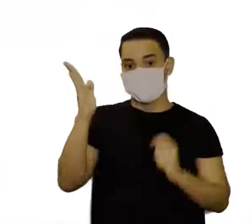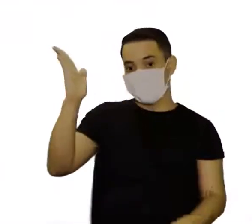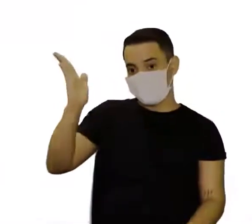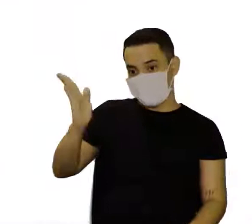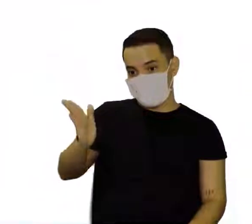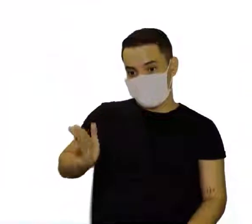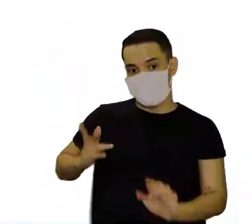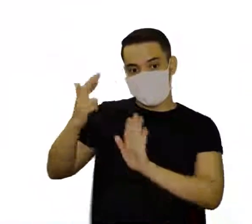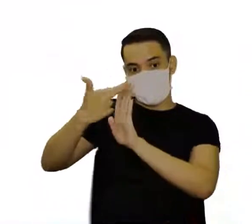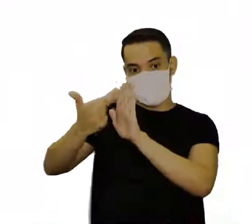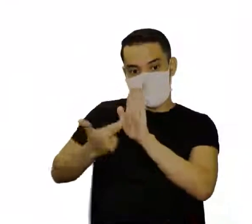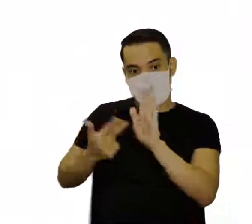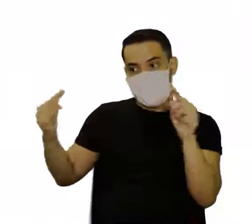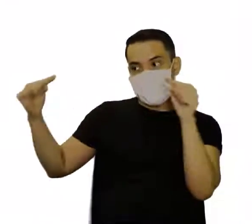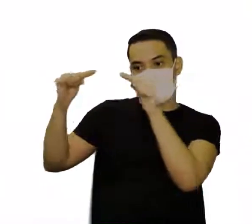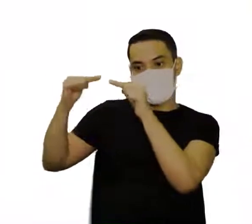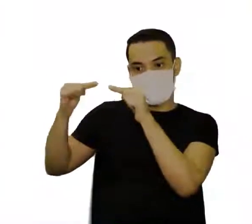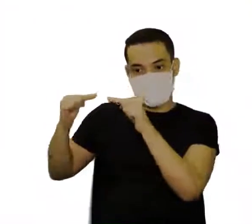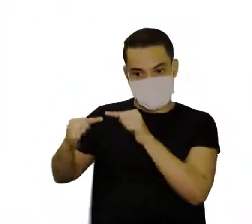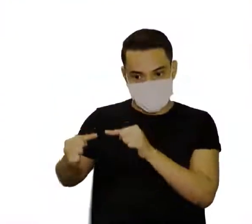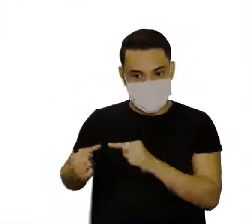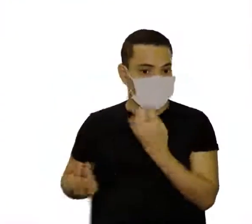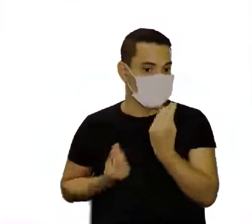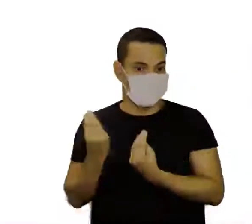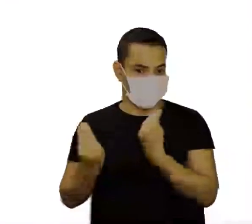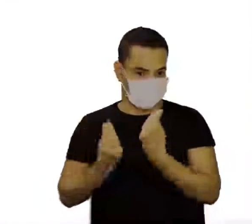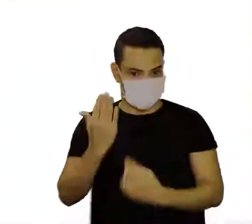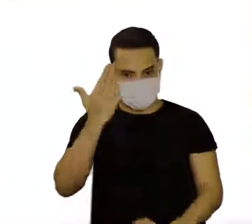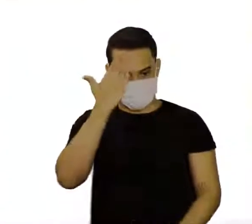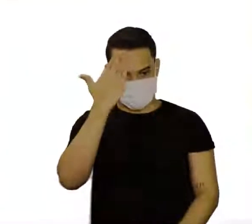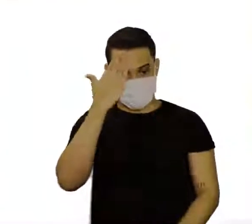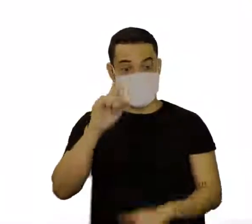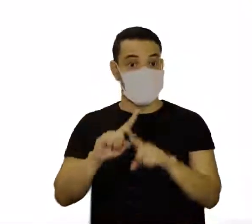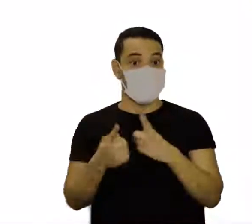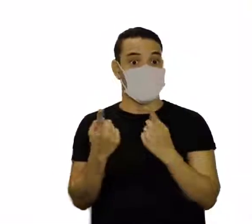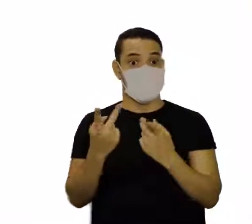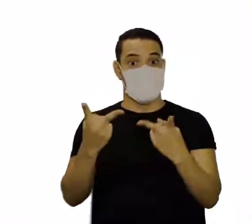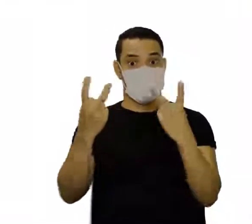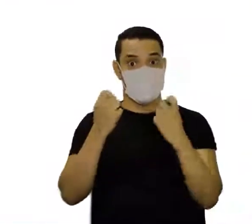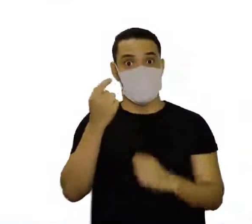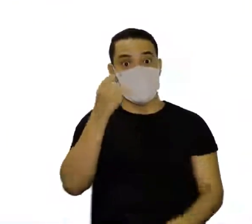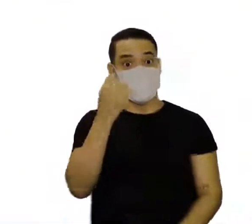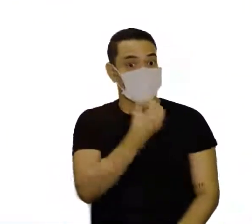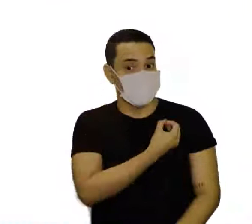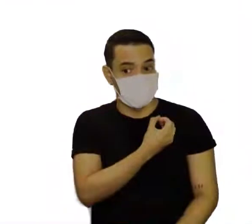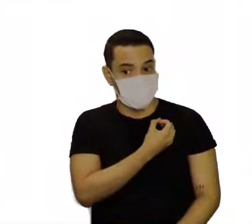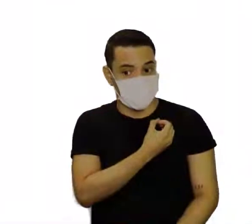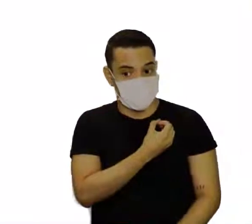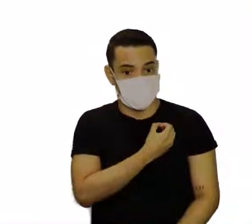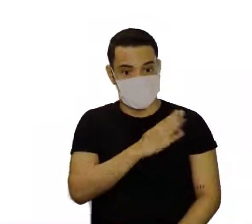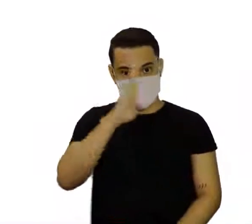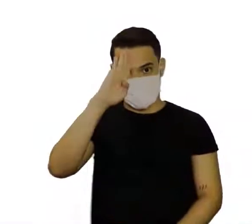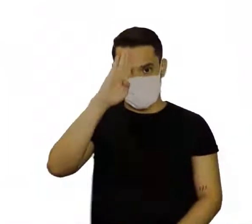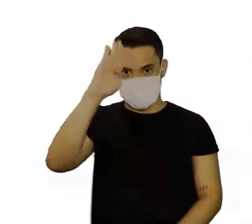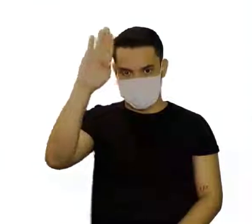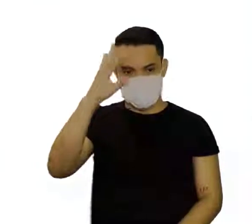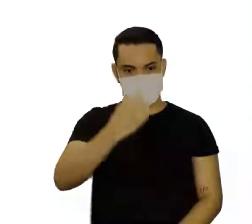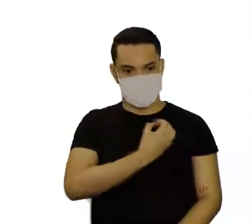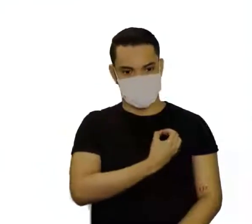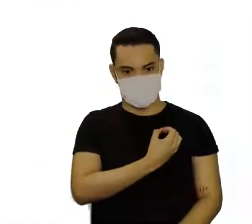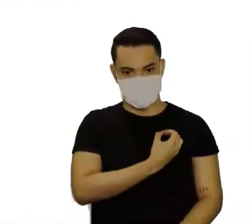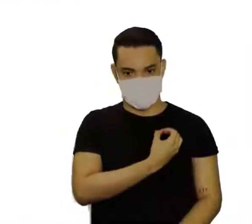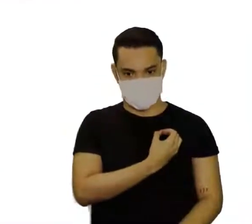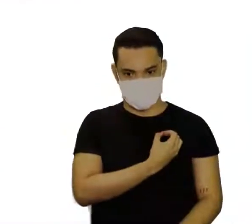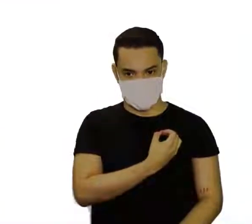4, 17,44. Mas observem aí os valores, ó. Observe os valores aqui, ó,